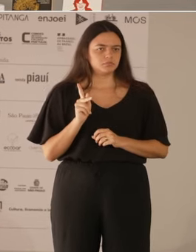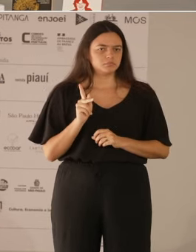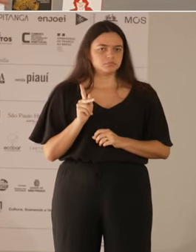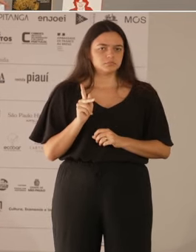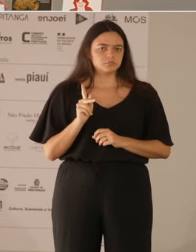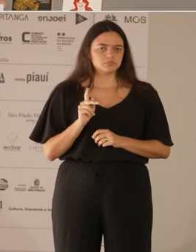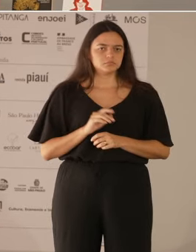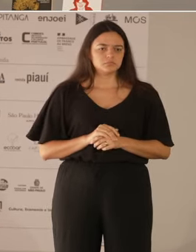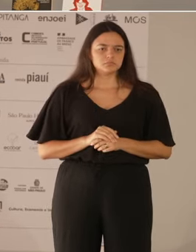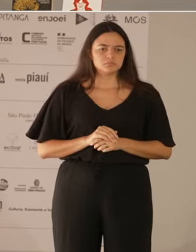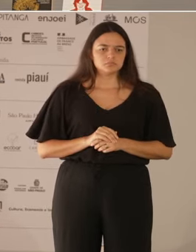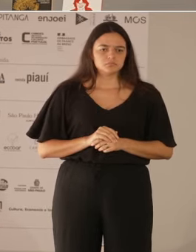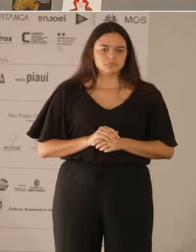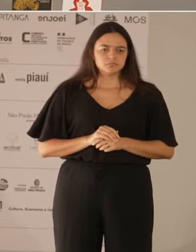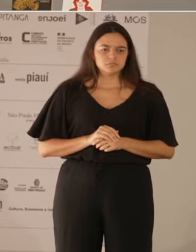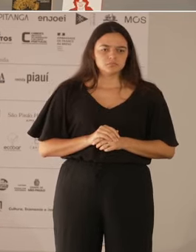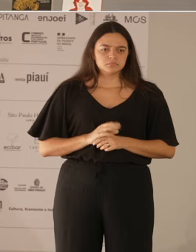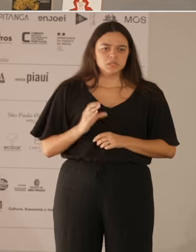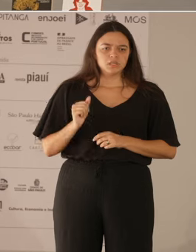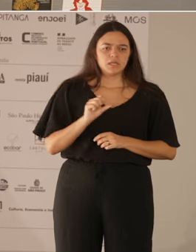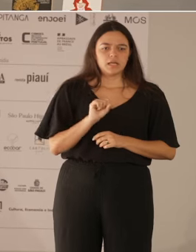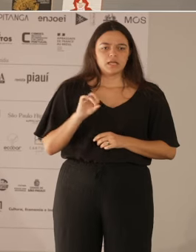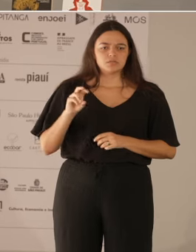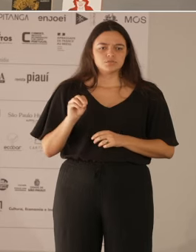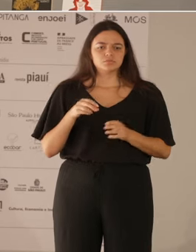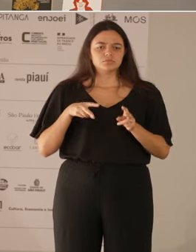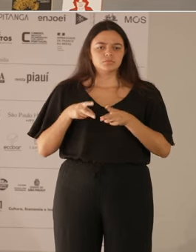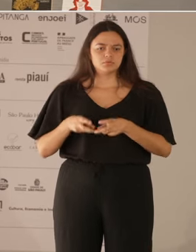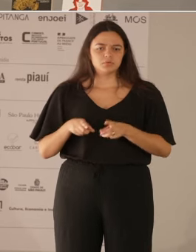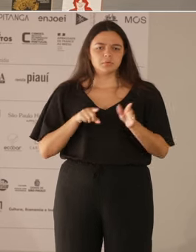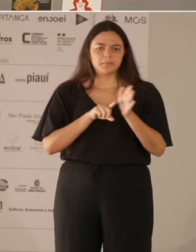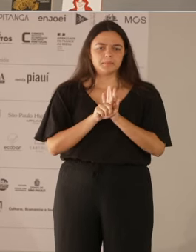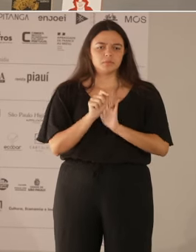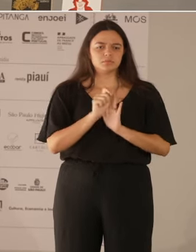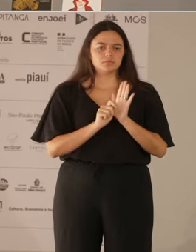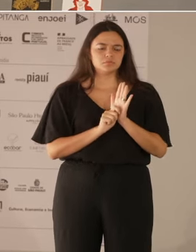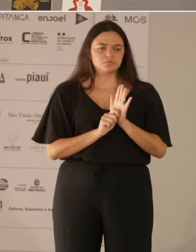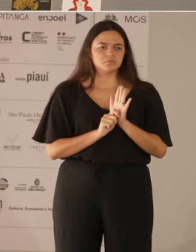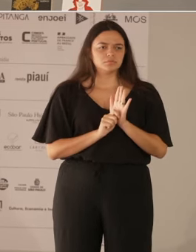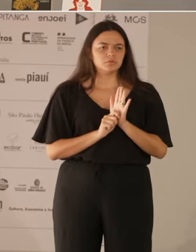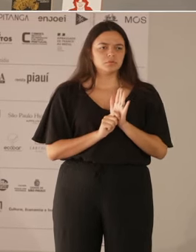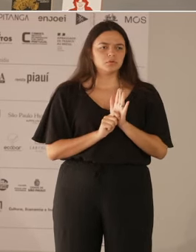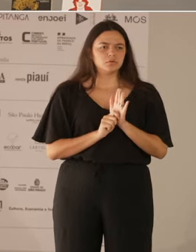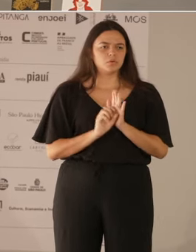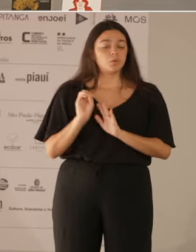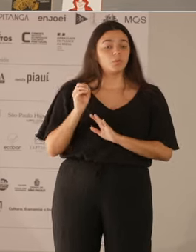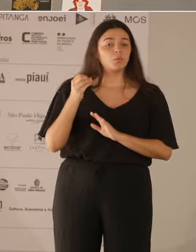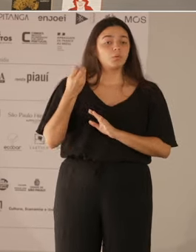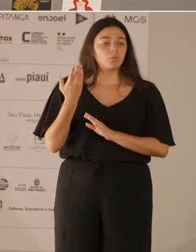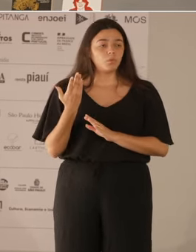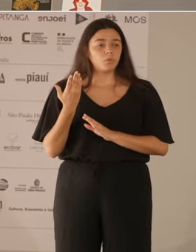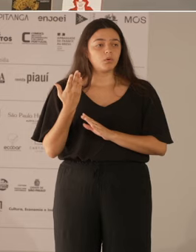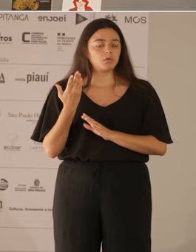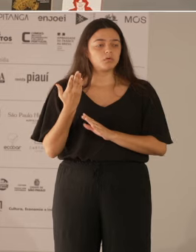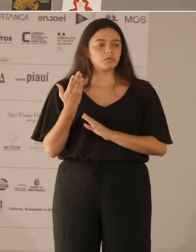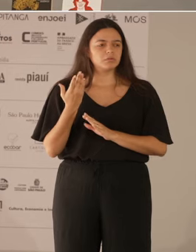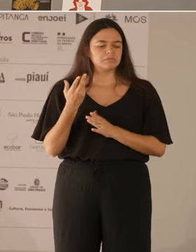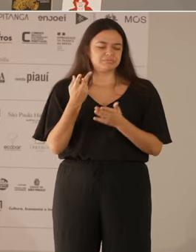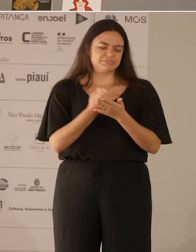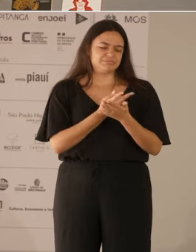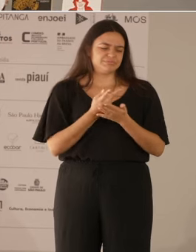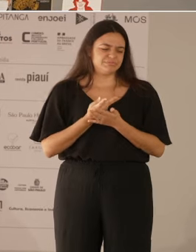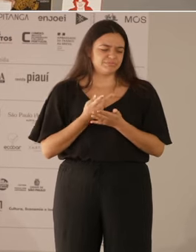O antropólogo Eduardo Viveiros de Castro se pergunta, em um artigo chamado Quando as coisas começaram a dar errado, ele tem